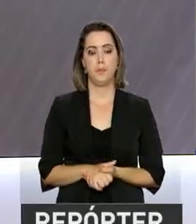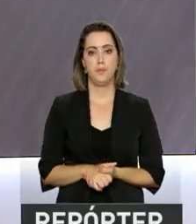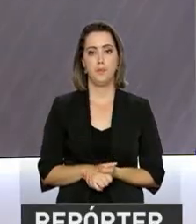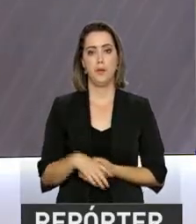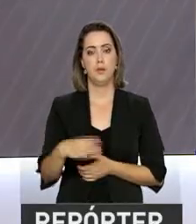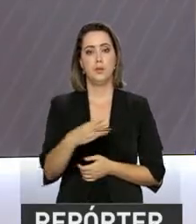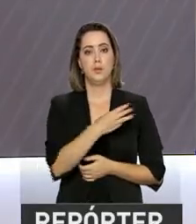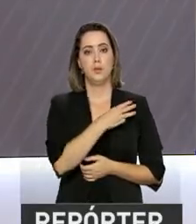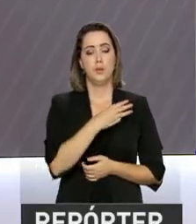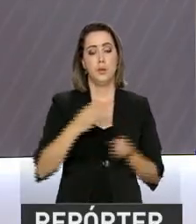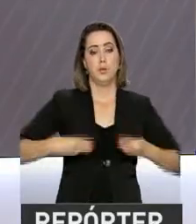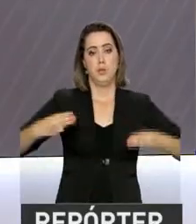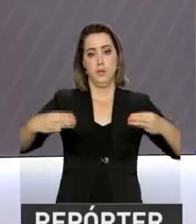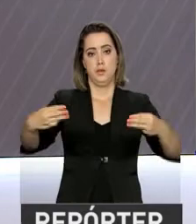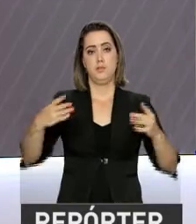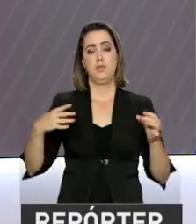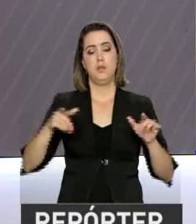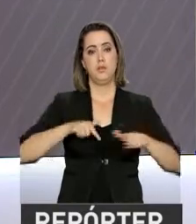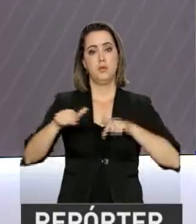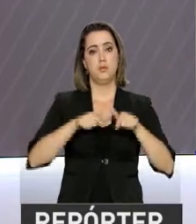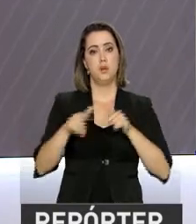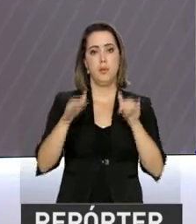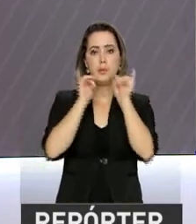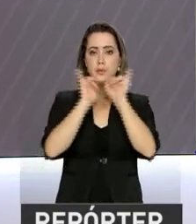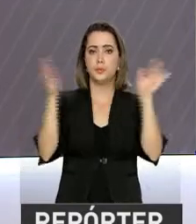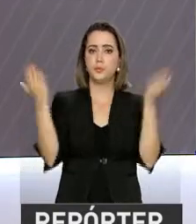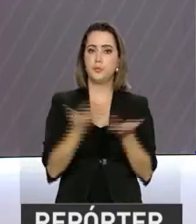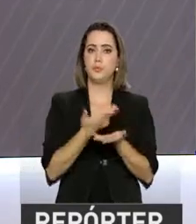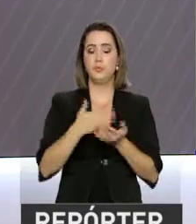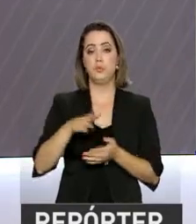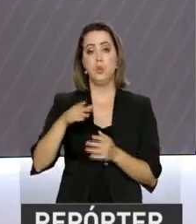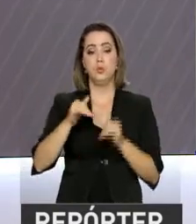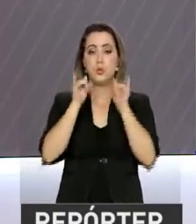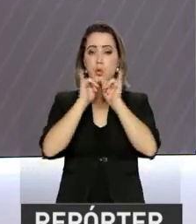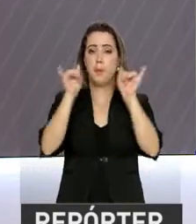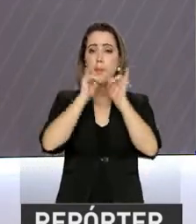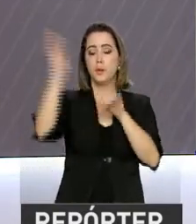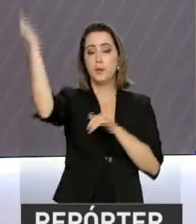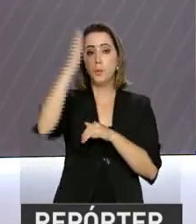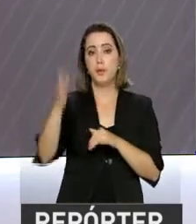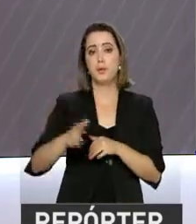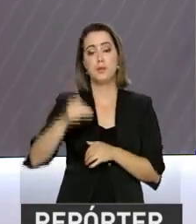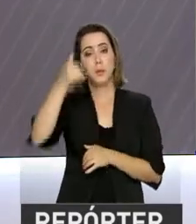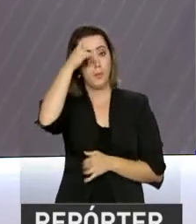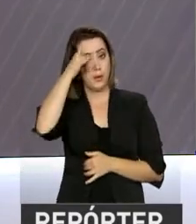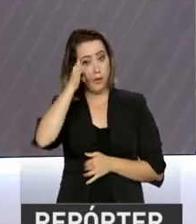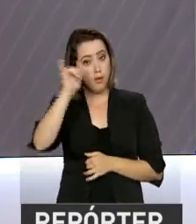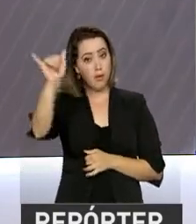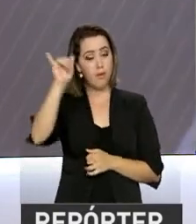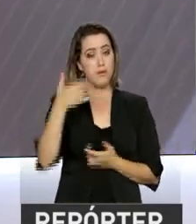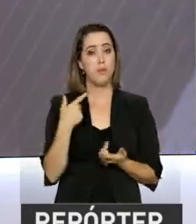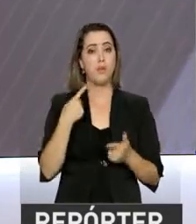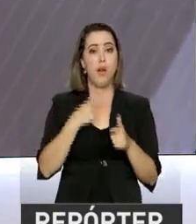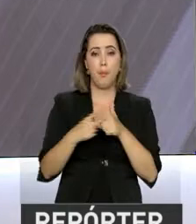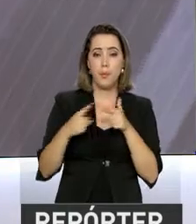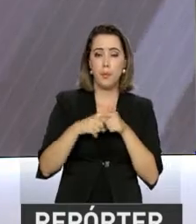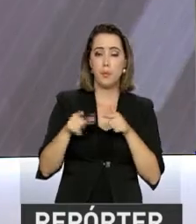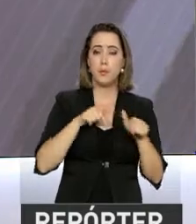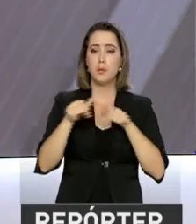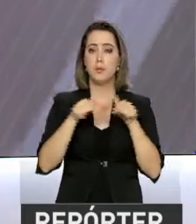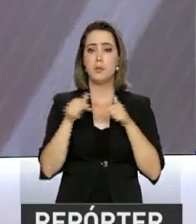O Ministério do Trabalho lança hoje a Campanha Nacional de Prevenção de Acidentes do Trabalho. O tema deste ano